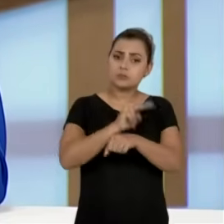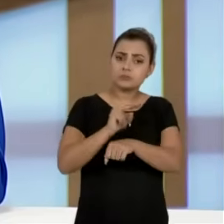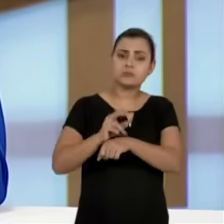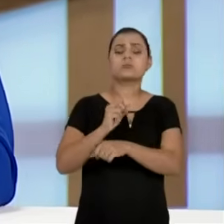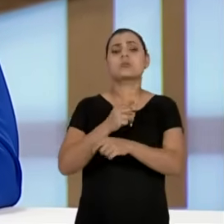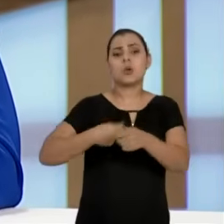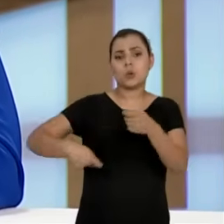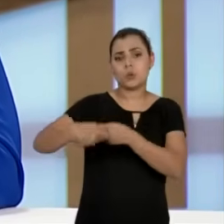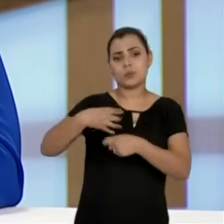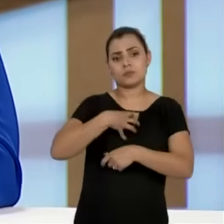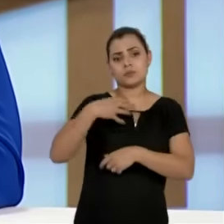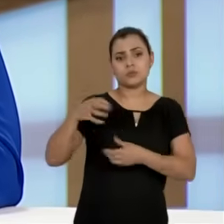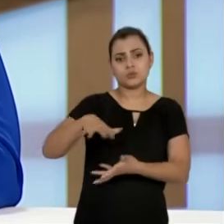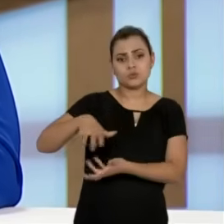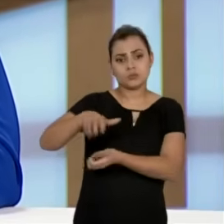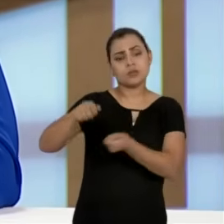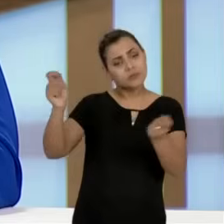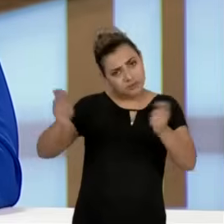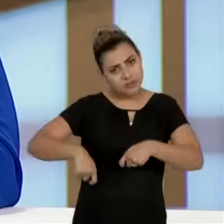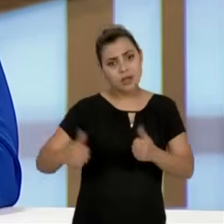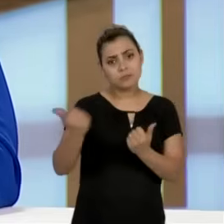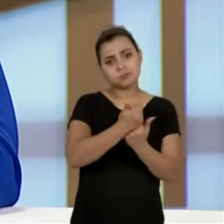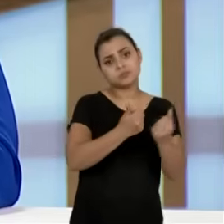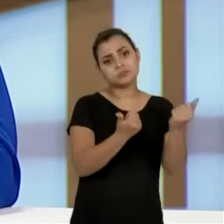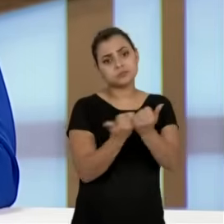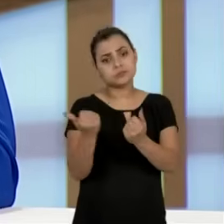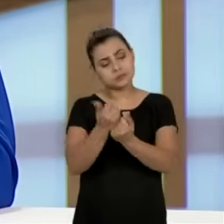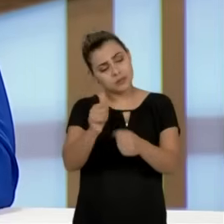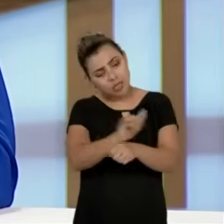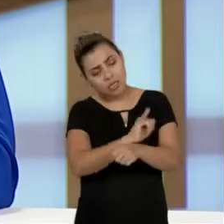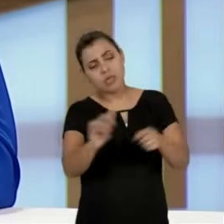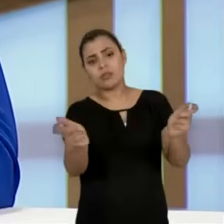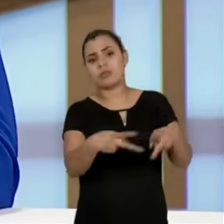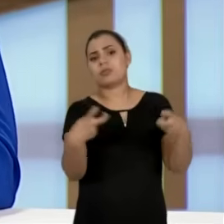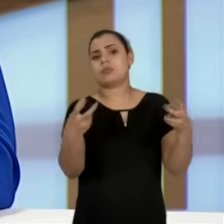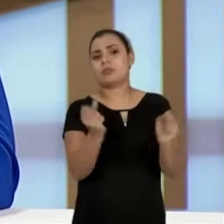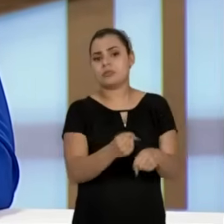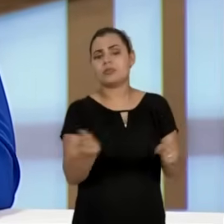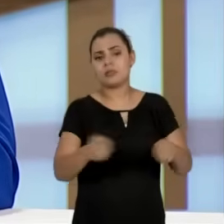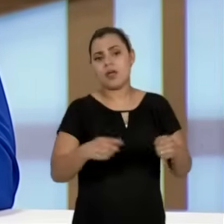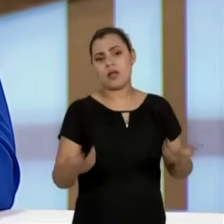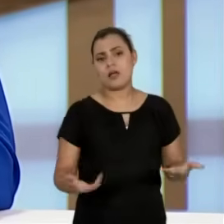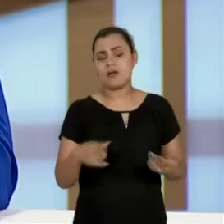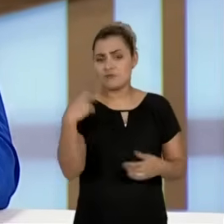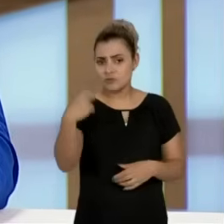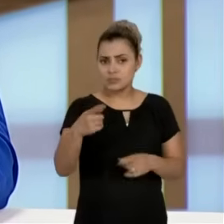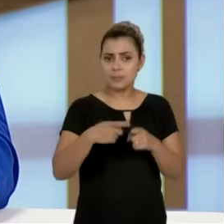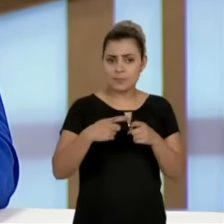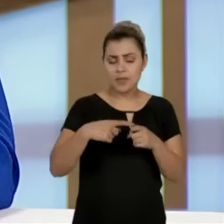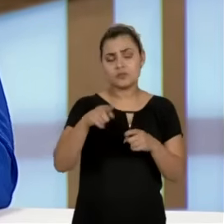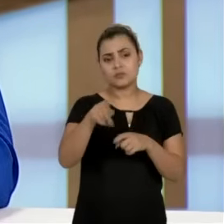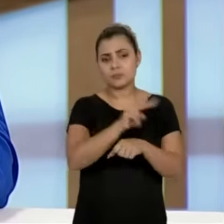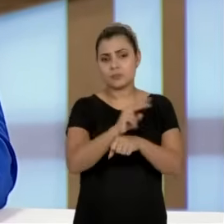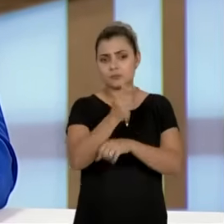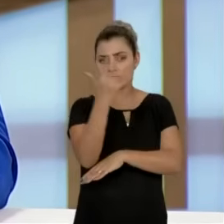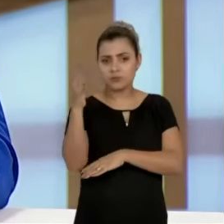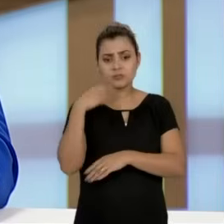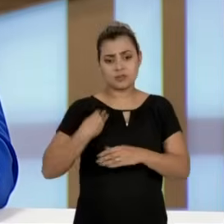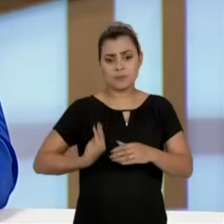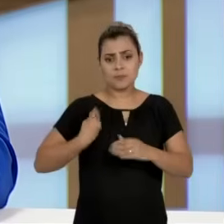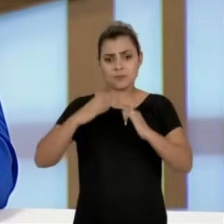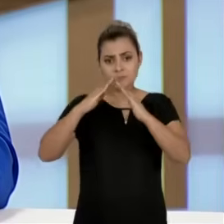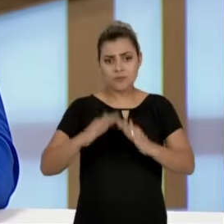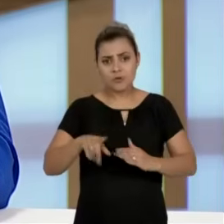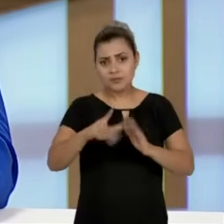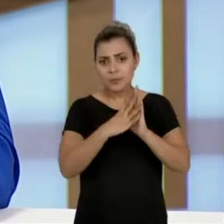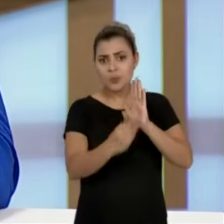outra economia também pode ser dar lugar a outro tipo de ganho, né? Como é que você, como mentalista, você como médico que vive ali, já tem exemplos